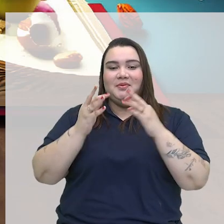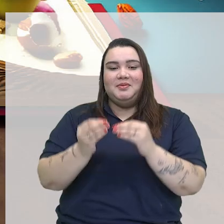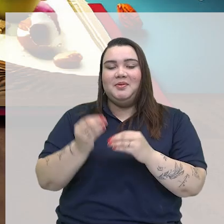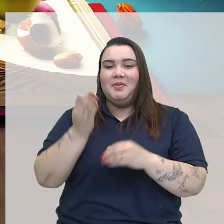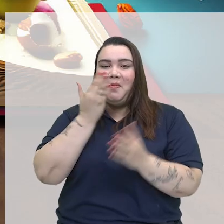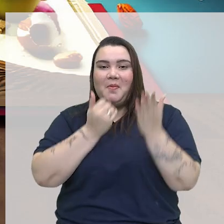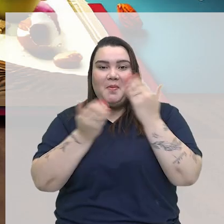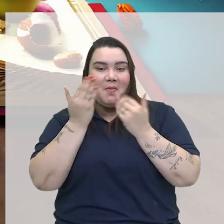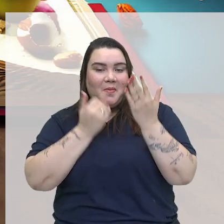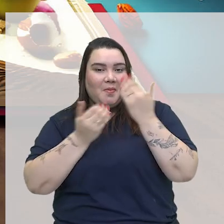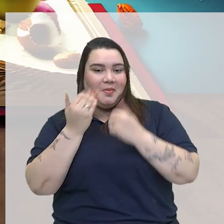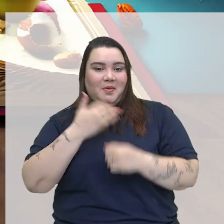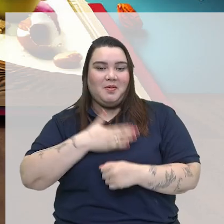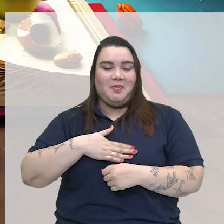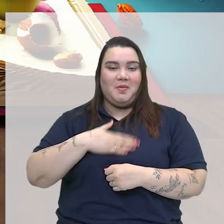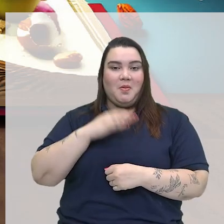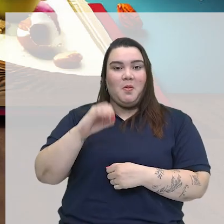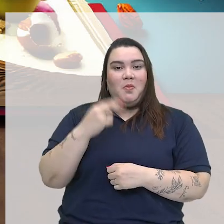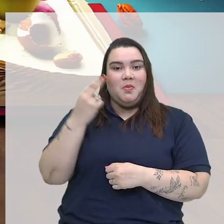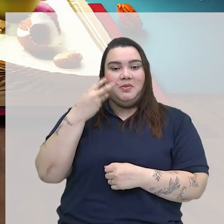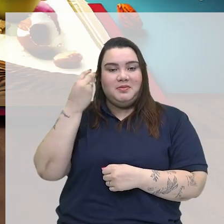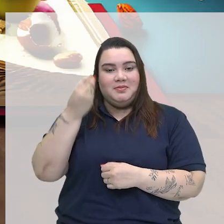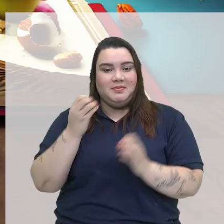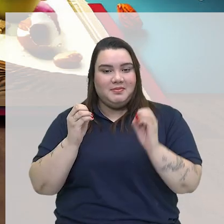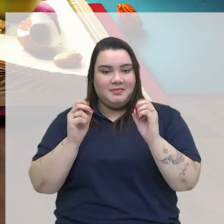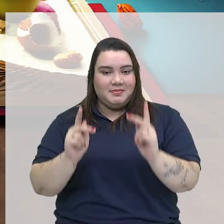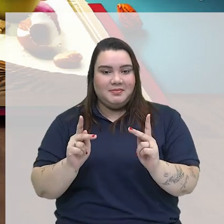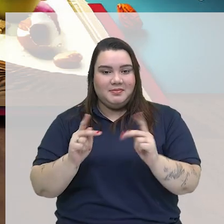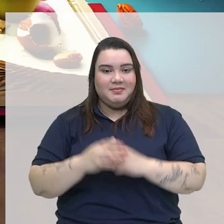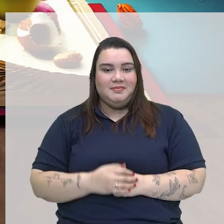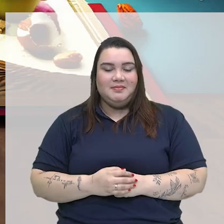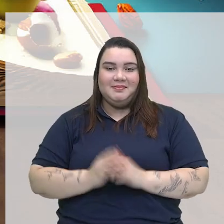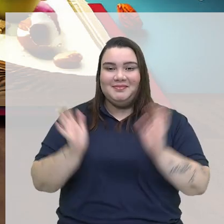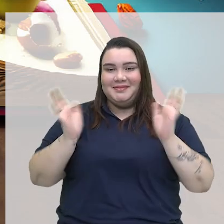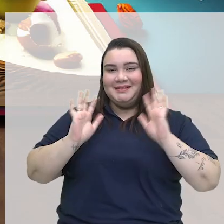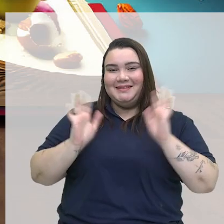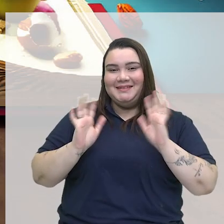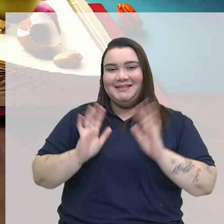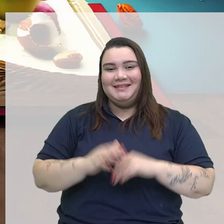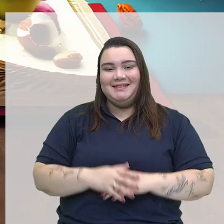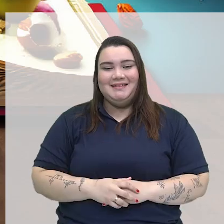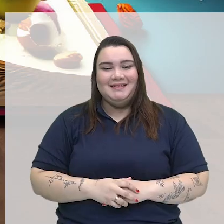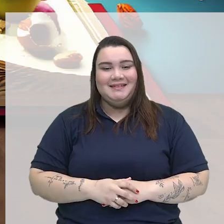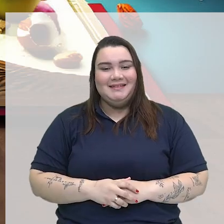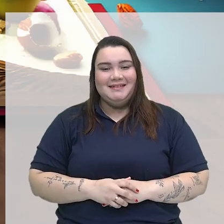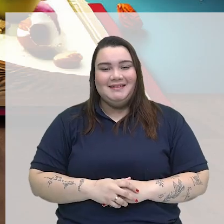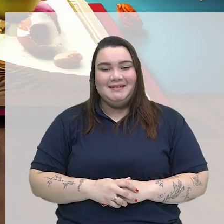coisas que gostamos de consumir ou experimentar, tá bom? Então, até a próxima!